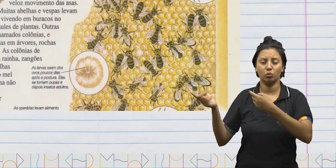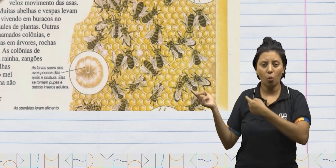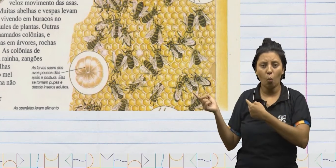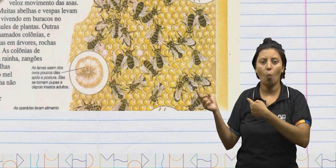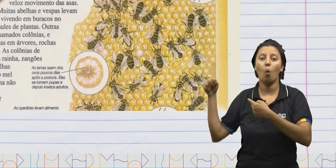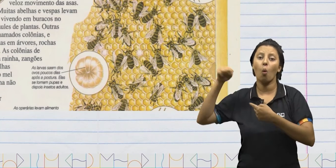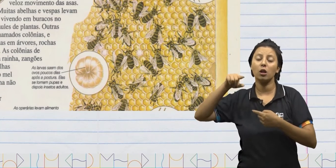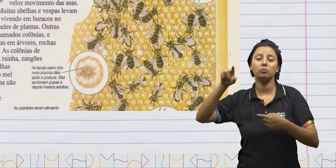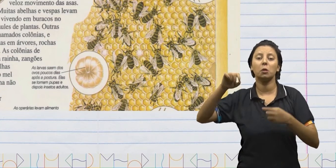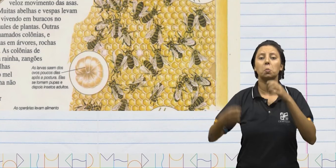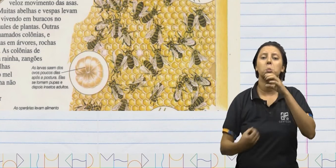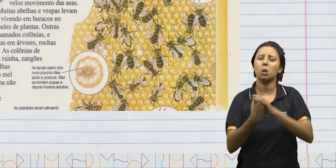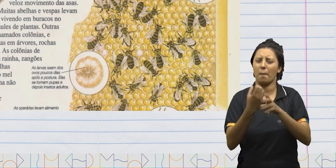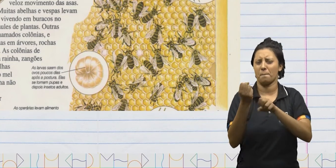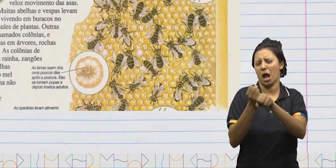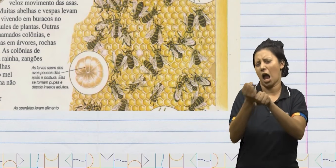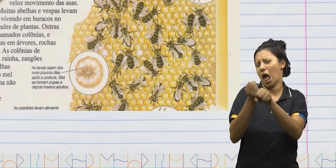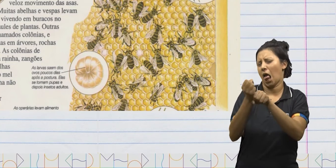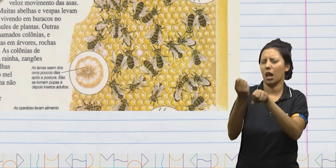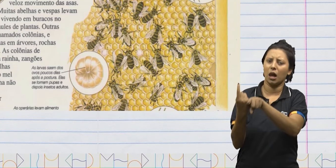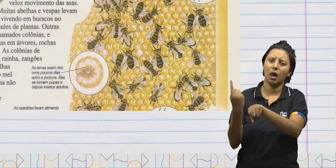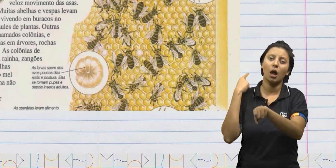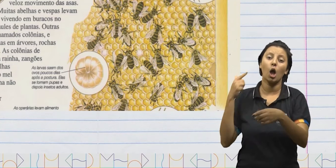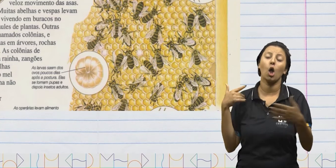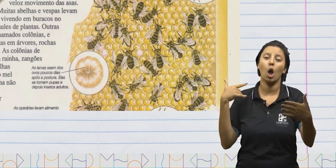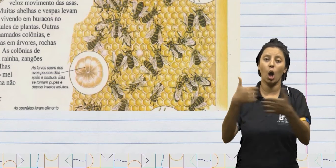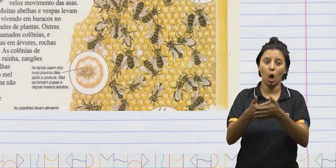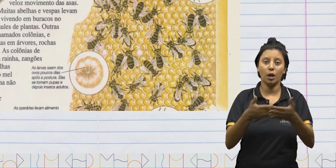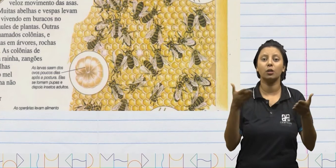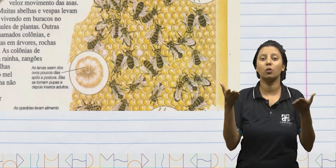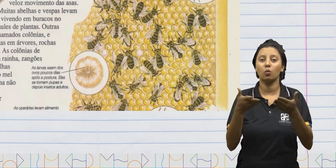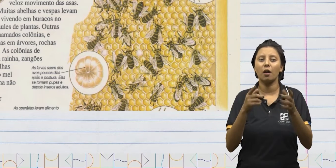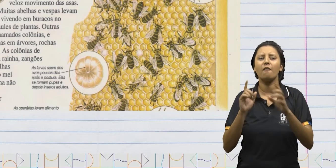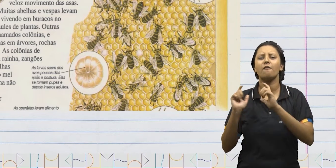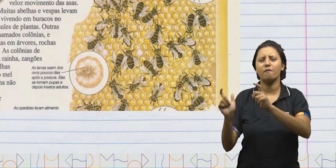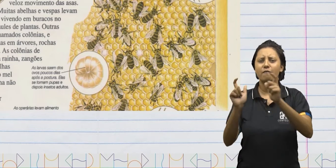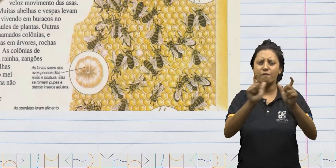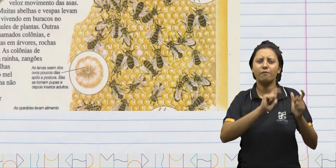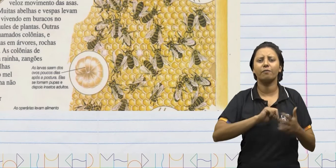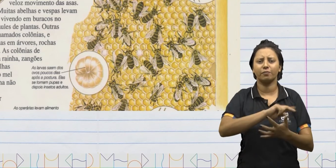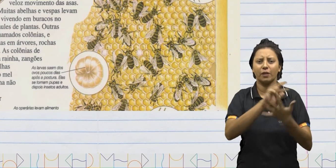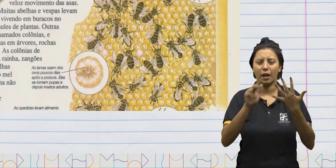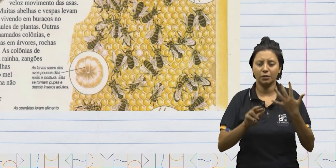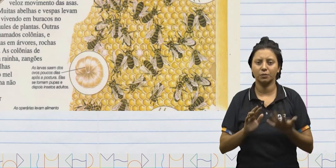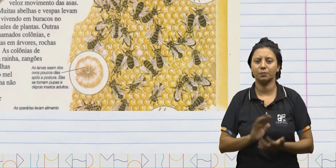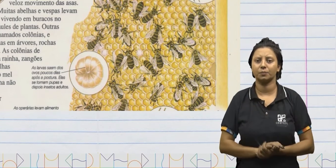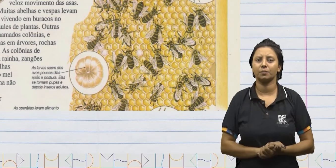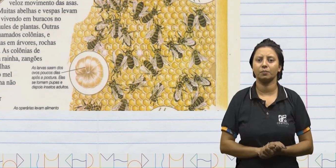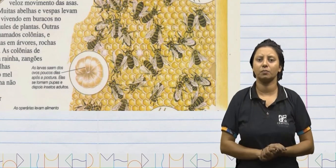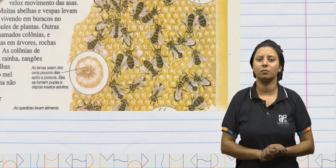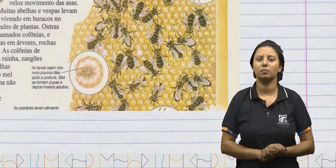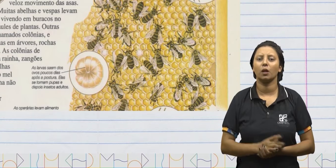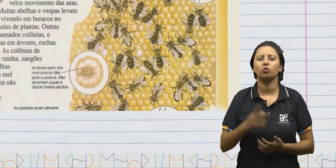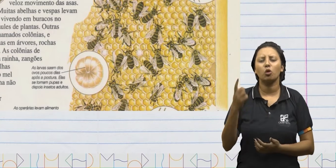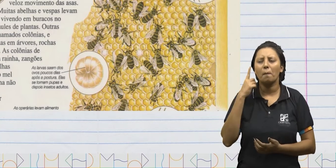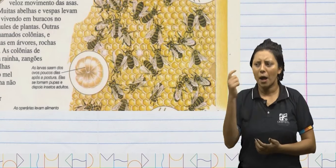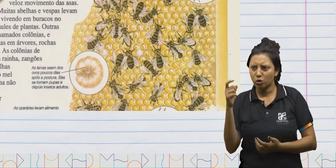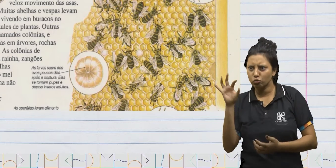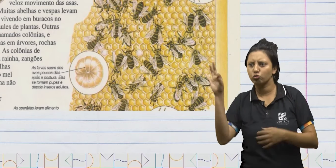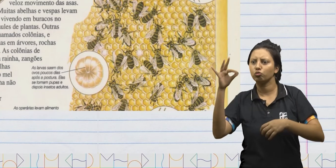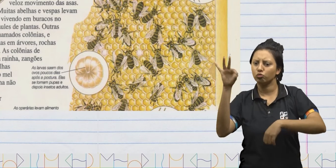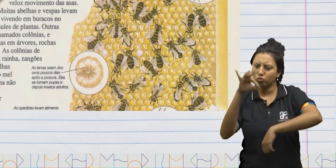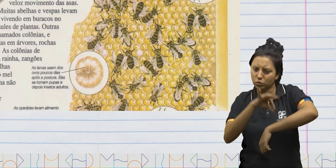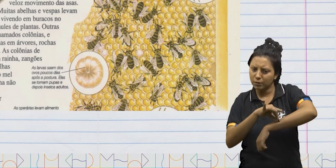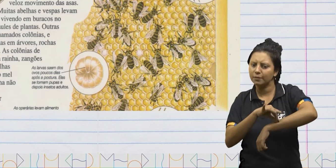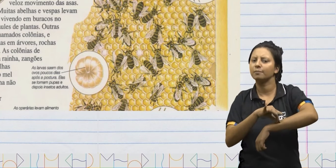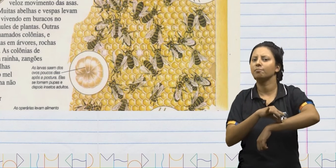Eles surgiram há milhões de anos e hoje são encontrados em todas as partes da Terra. O zumbido característico de seu